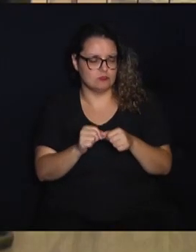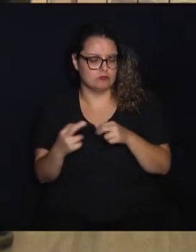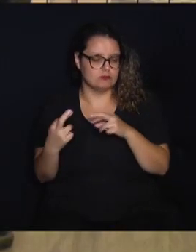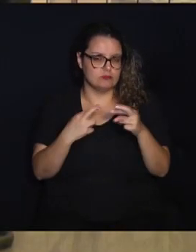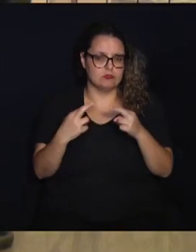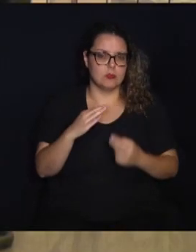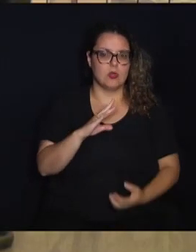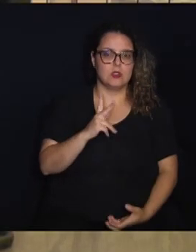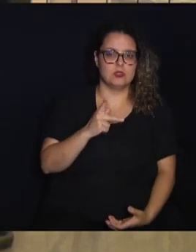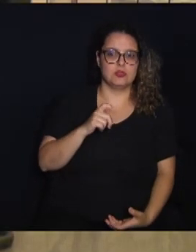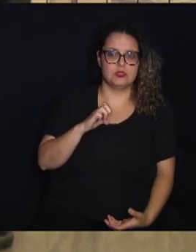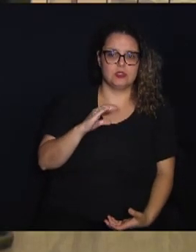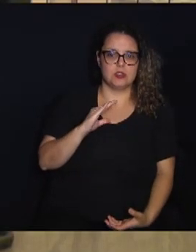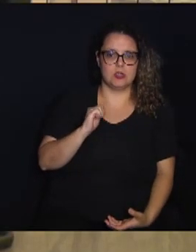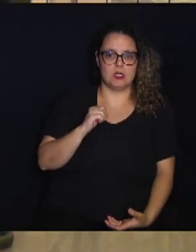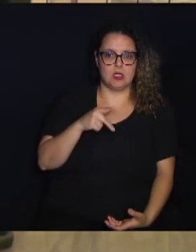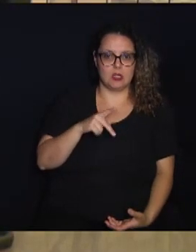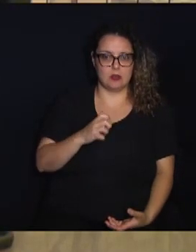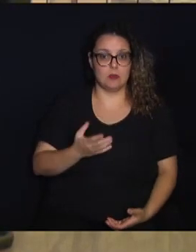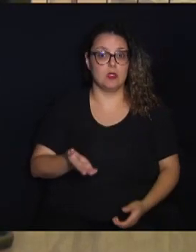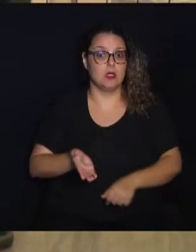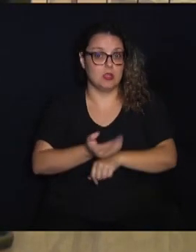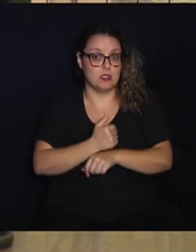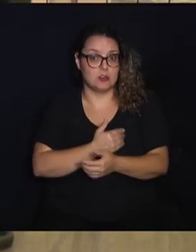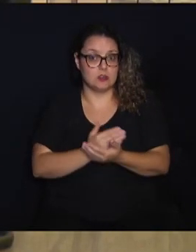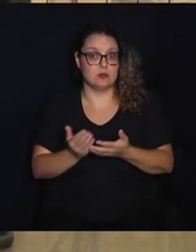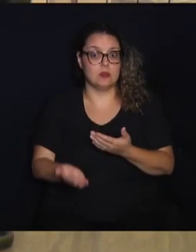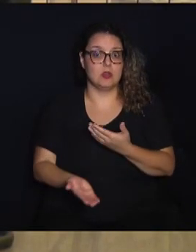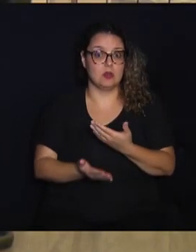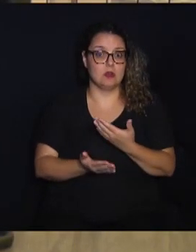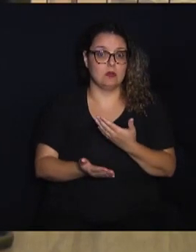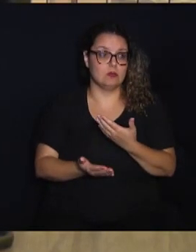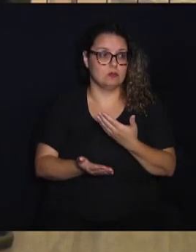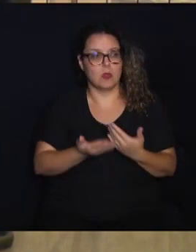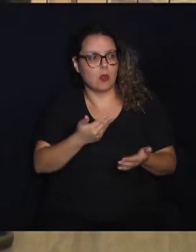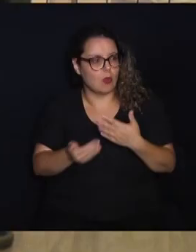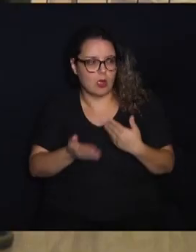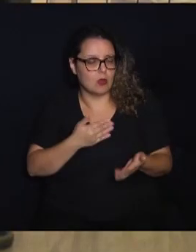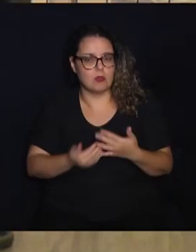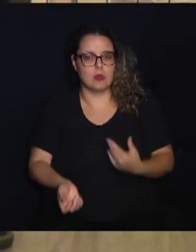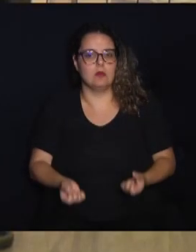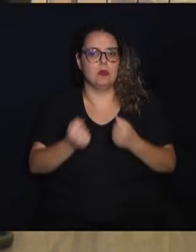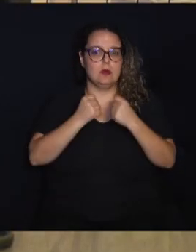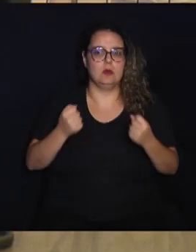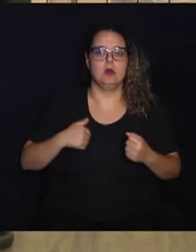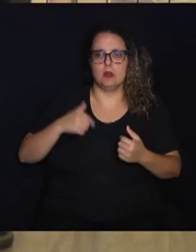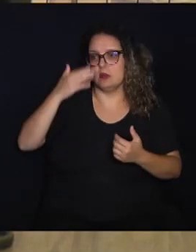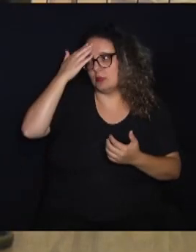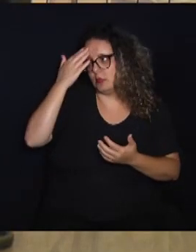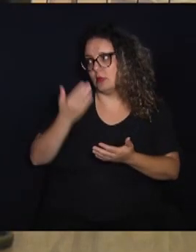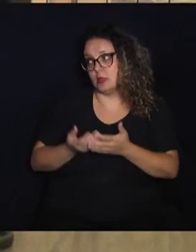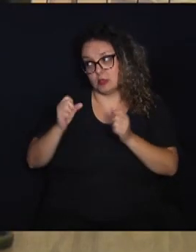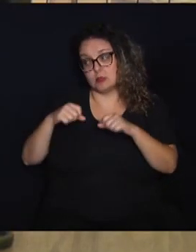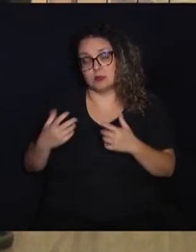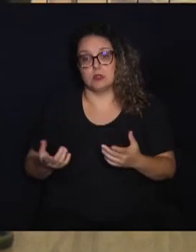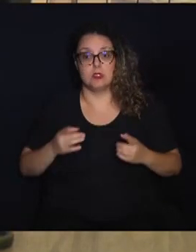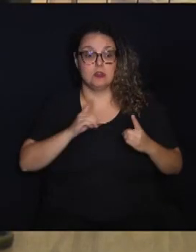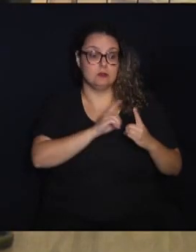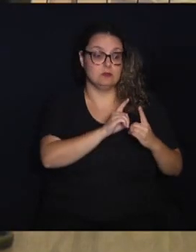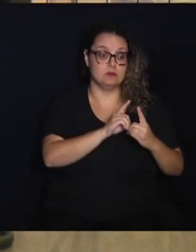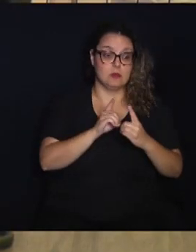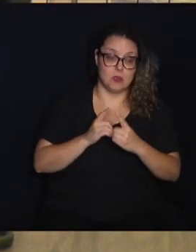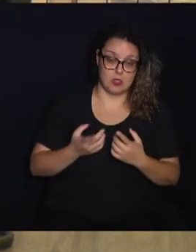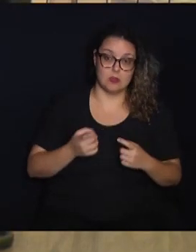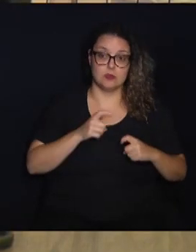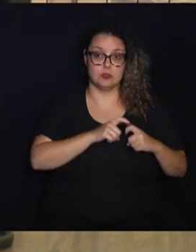é importante antes de iniciar qualquer atividade física? Eu acredito que sim. Essas consultas, elas servem